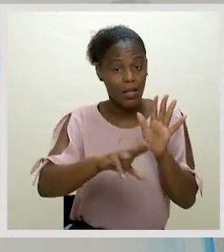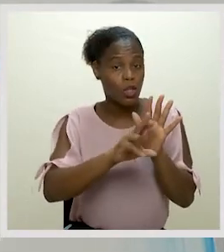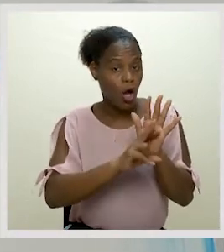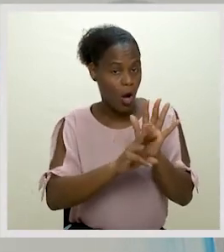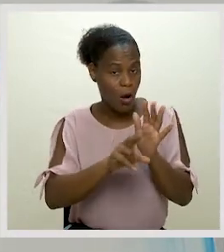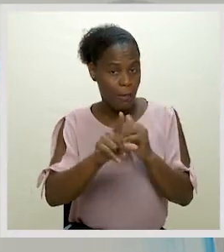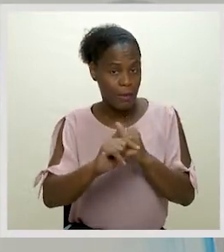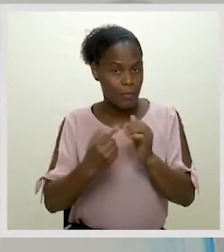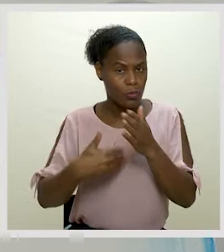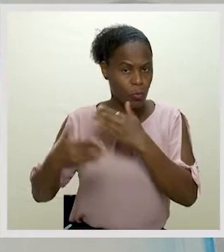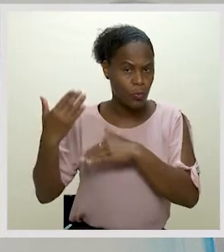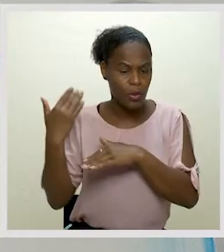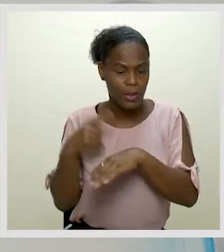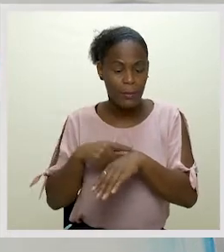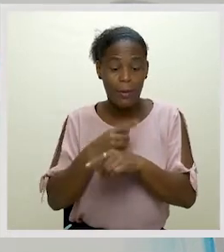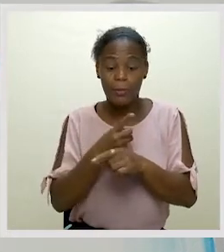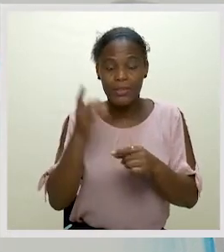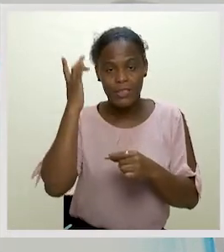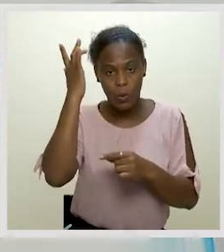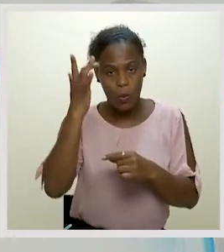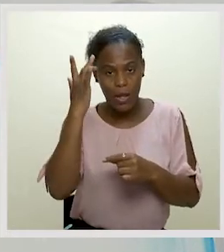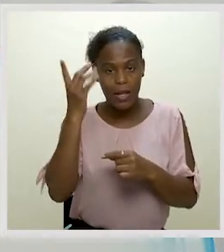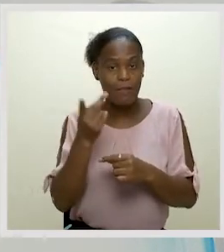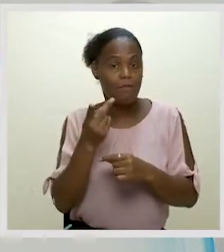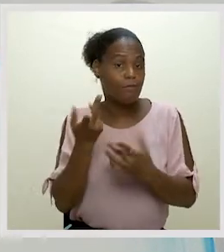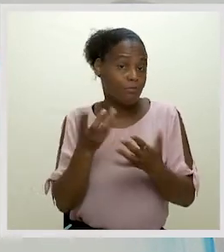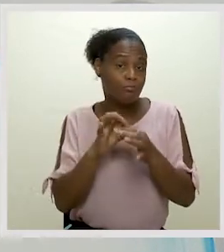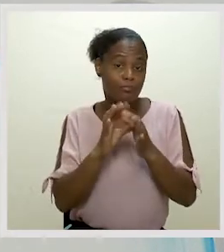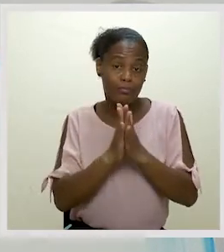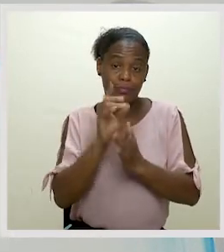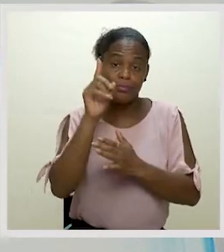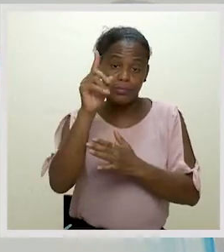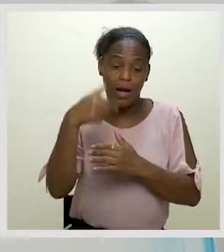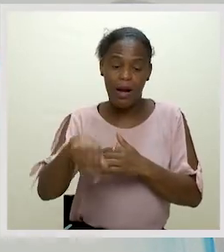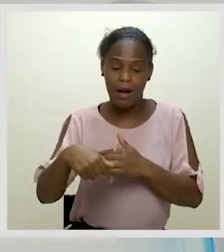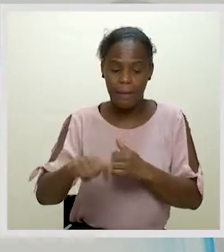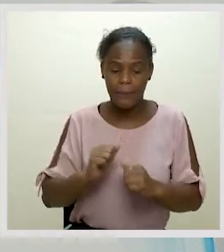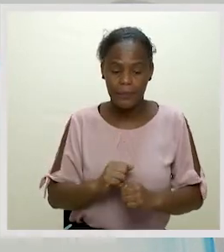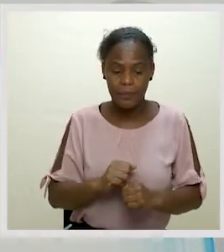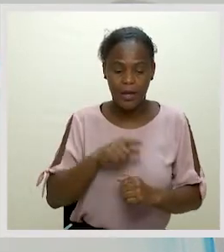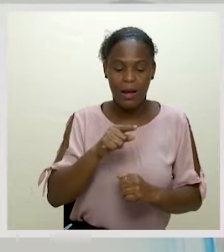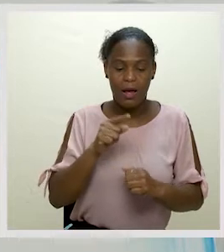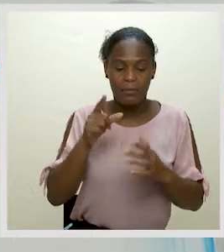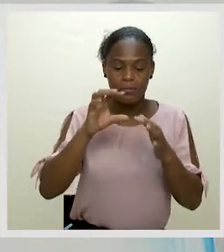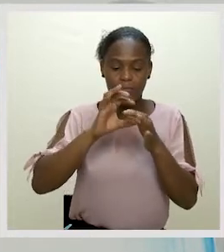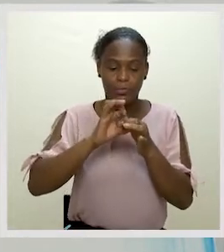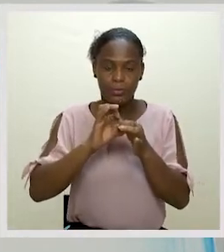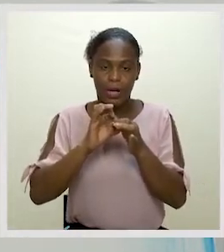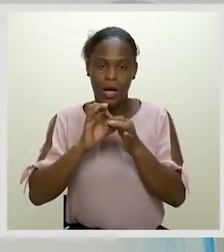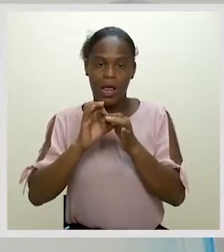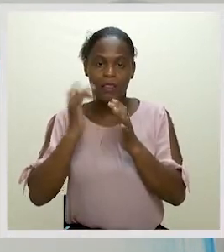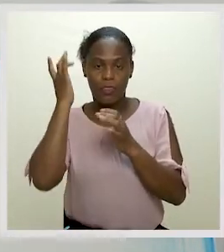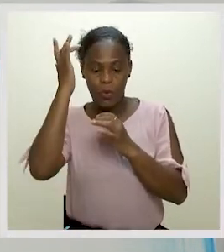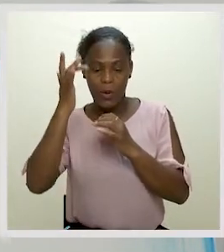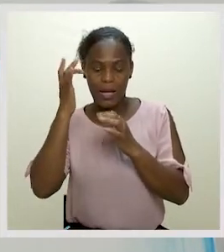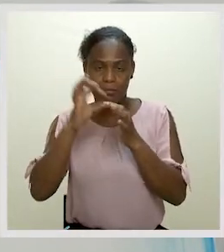nessa altura. E dali é que partiu essa teoria divina ou religiosa. Essa teoria divina